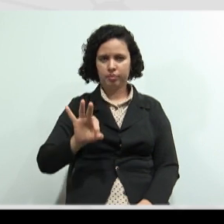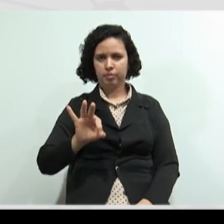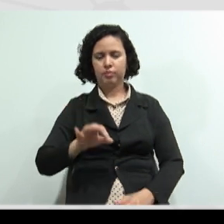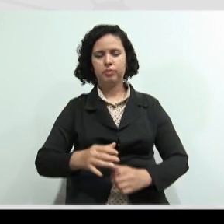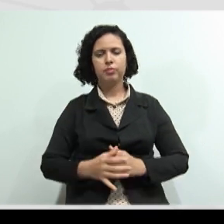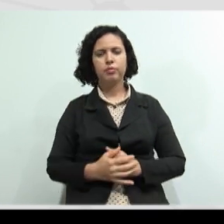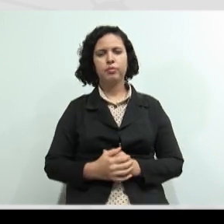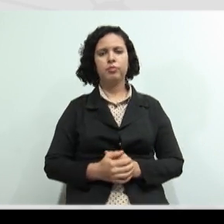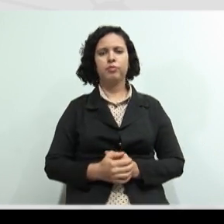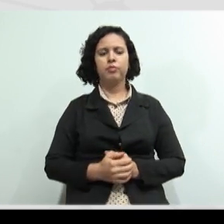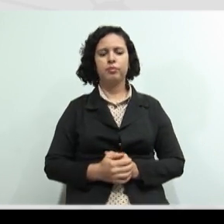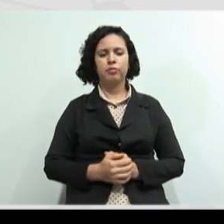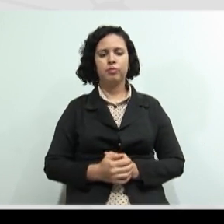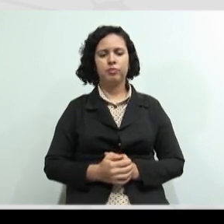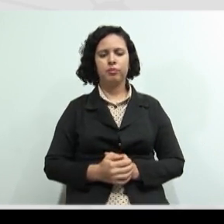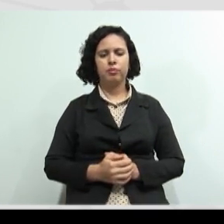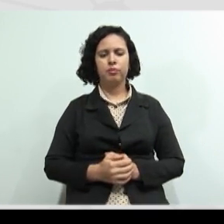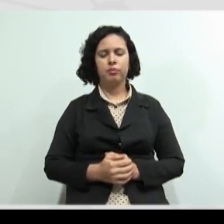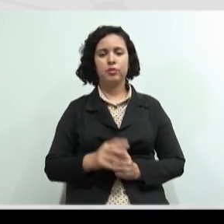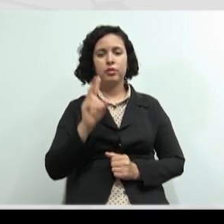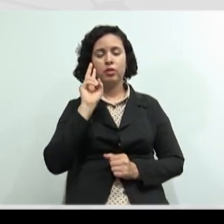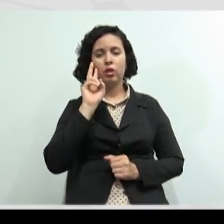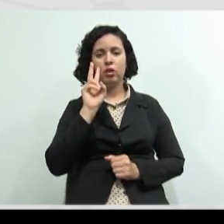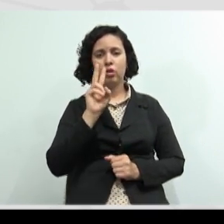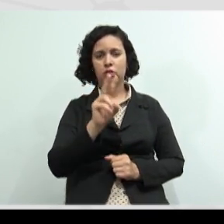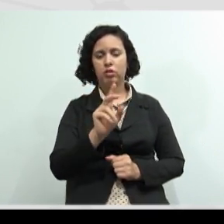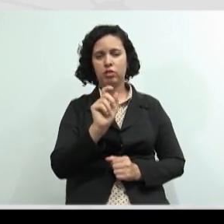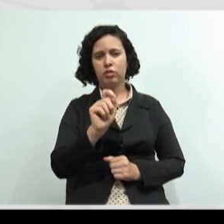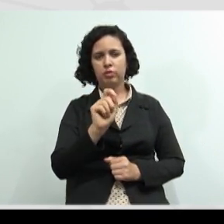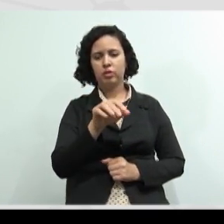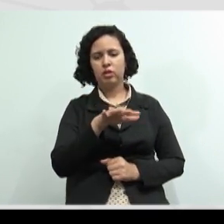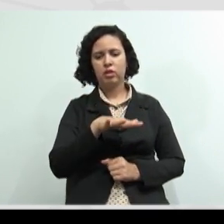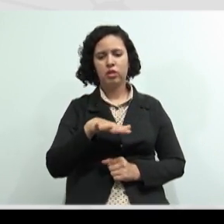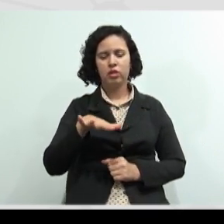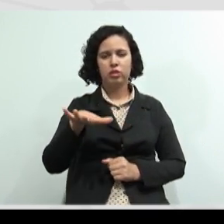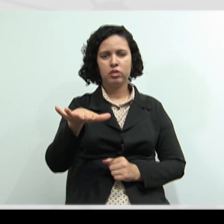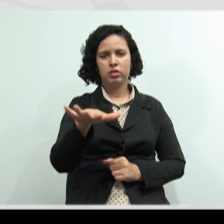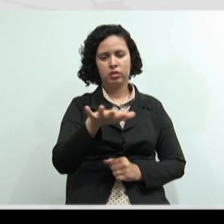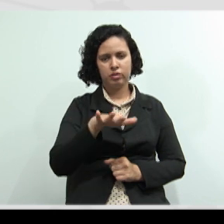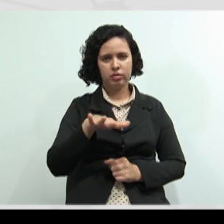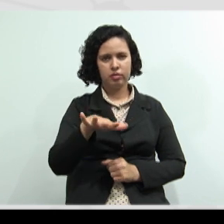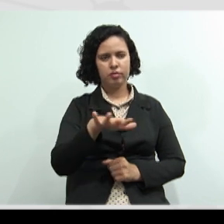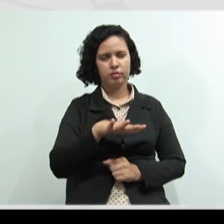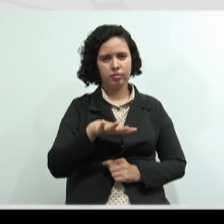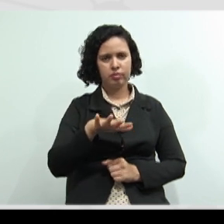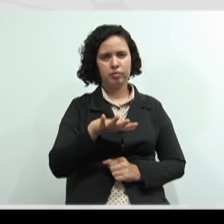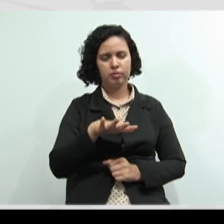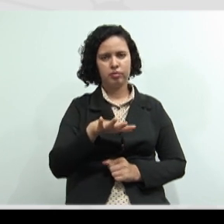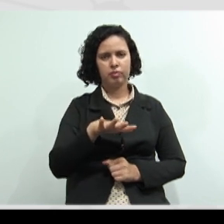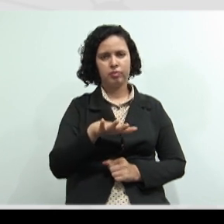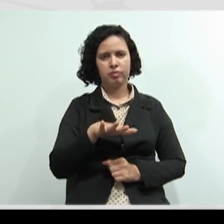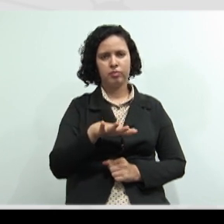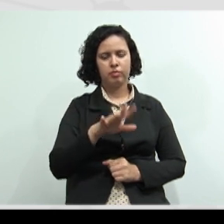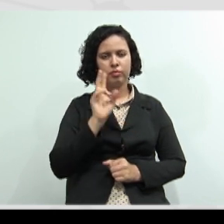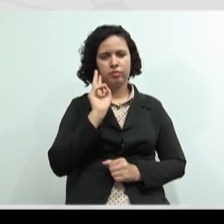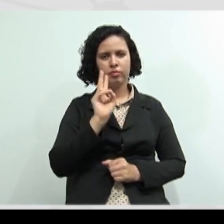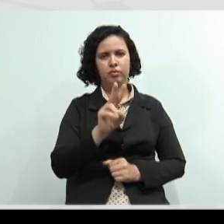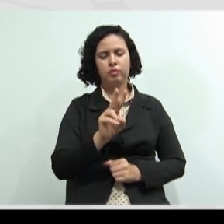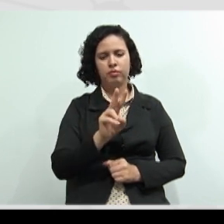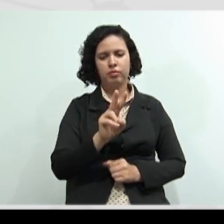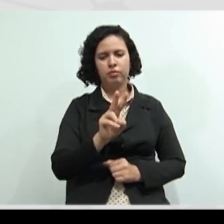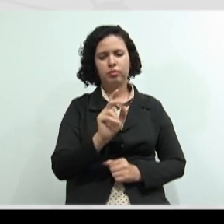estabelecimentos. No entanto, se a gente olhar pelo outro lado, pela área ocupada por essa agricultura familiar, a gente vai ver que a agricultura